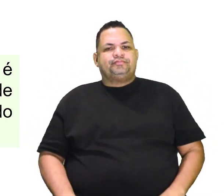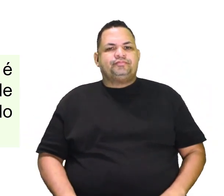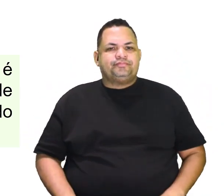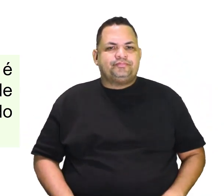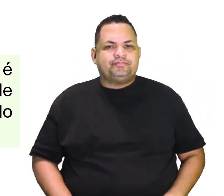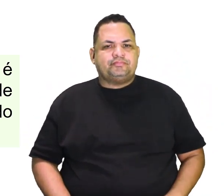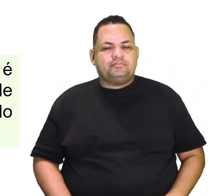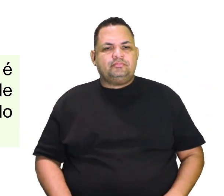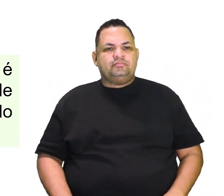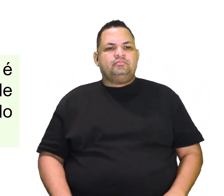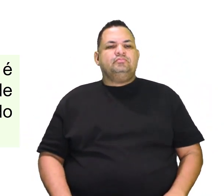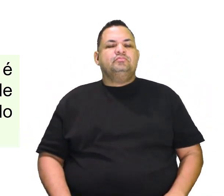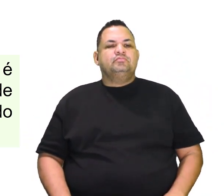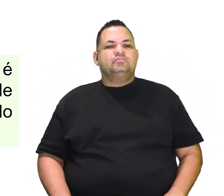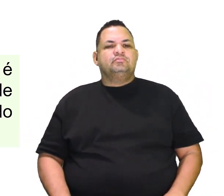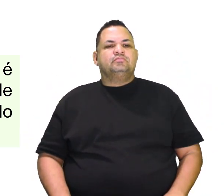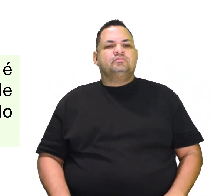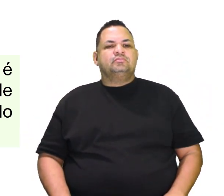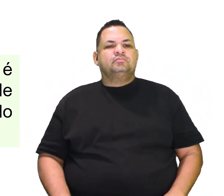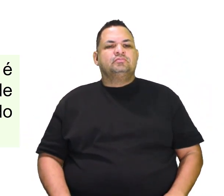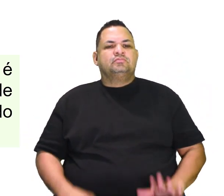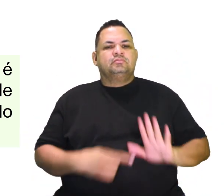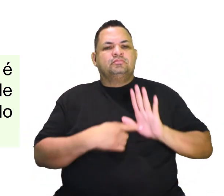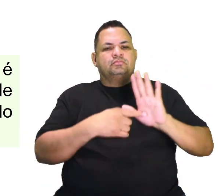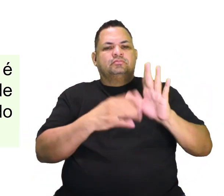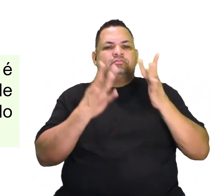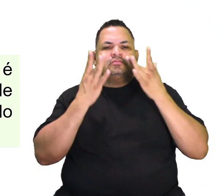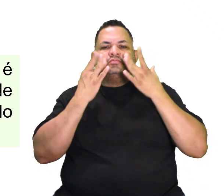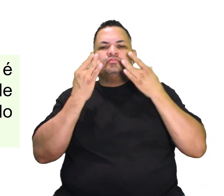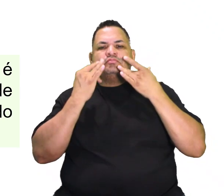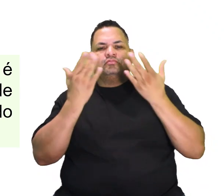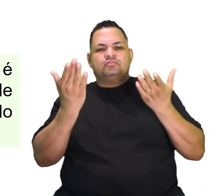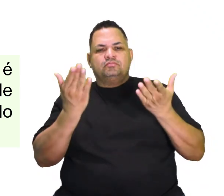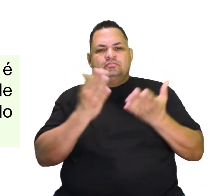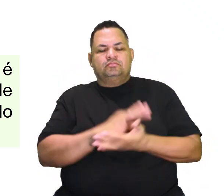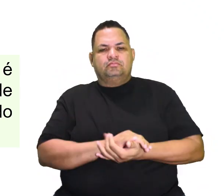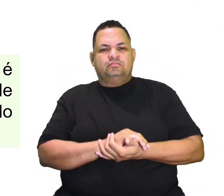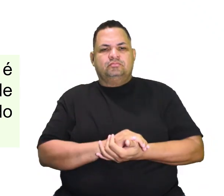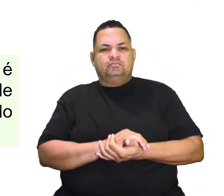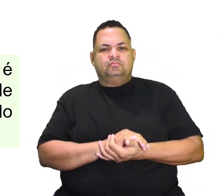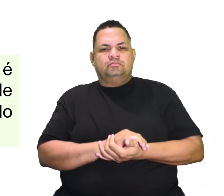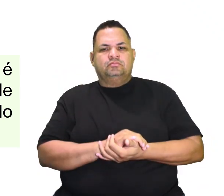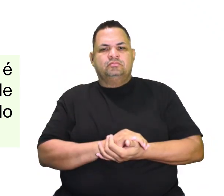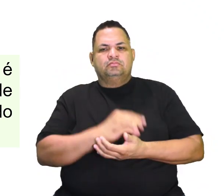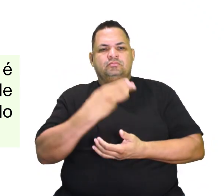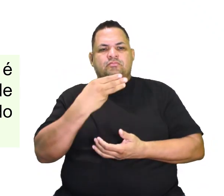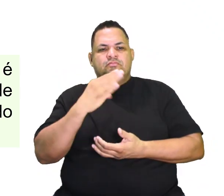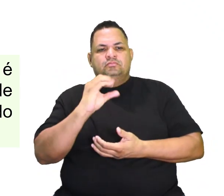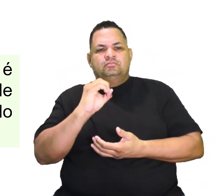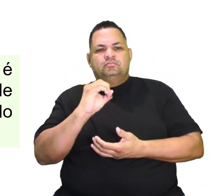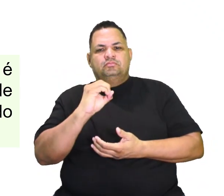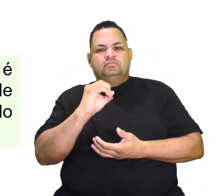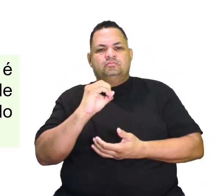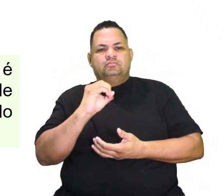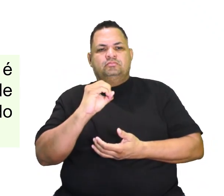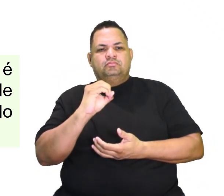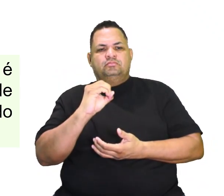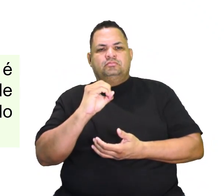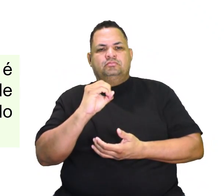cobertura, porque é muito grande. A apresentação ocorre com mais de 300.